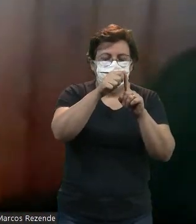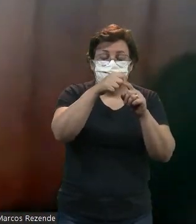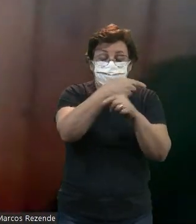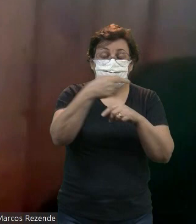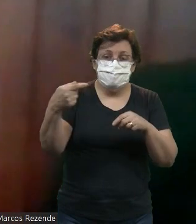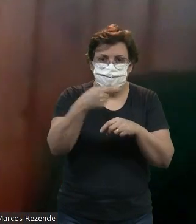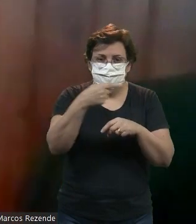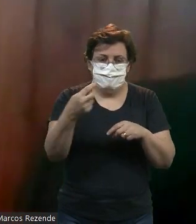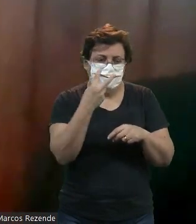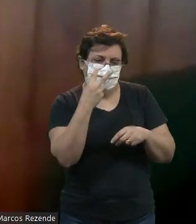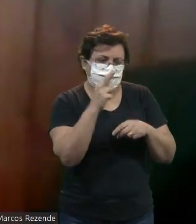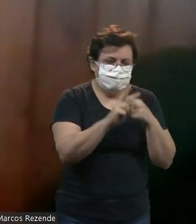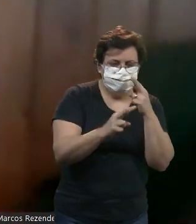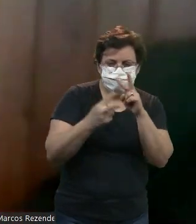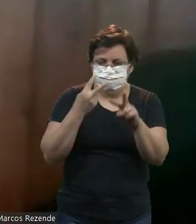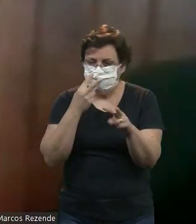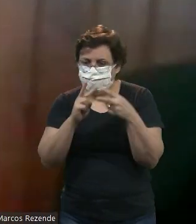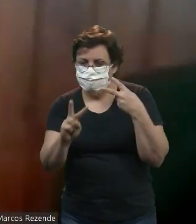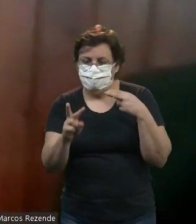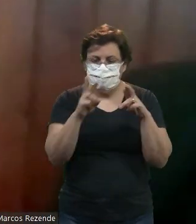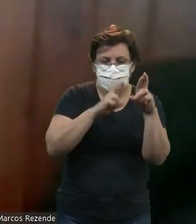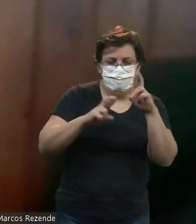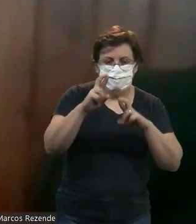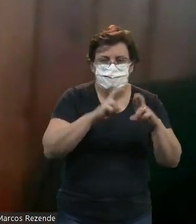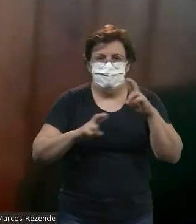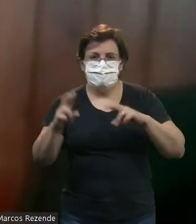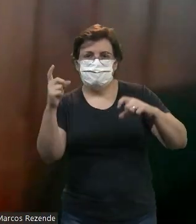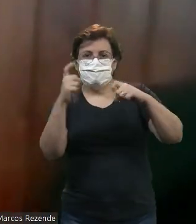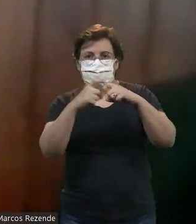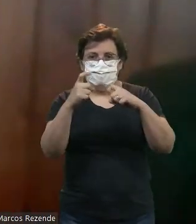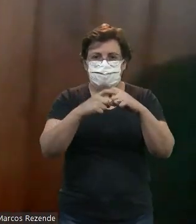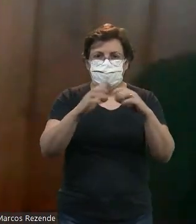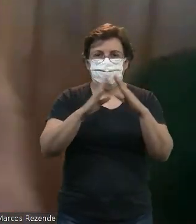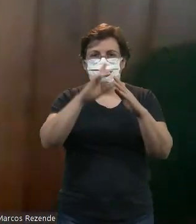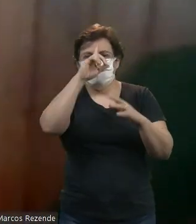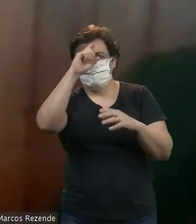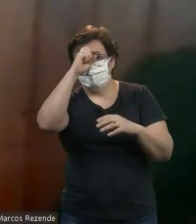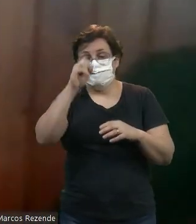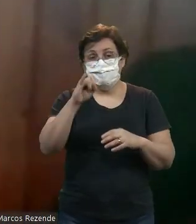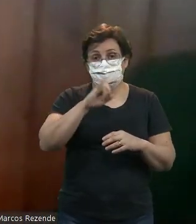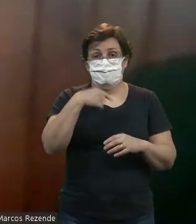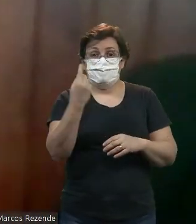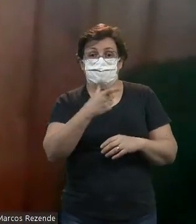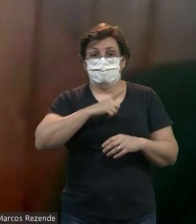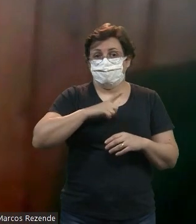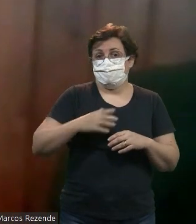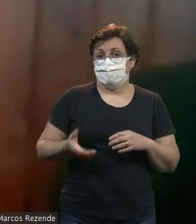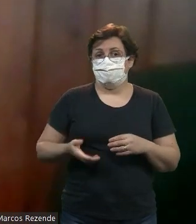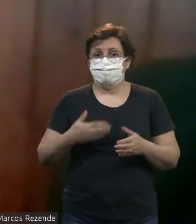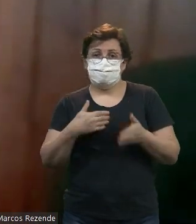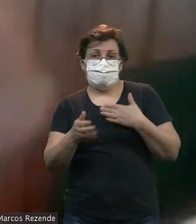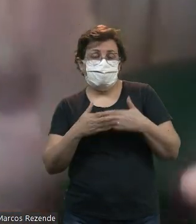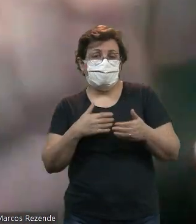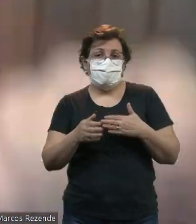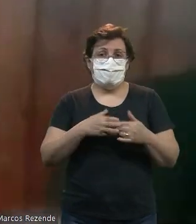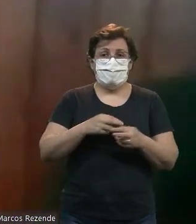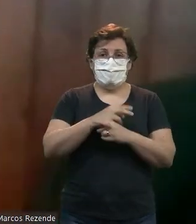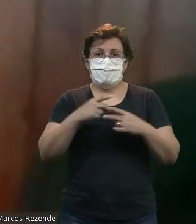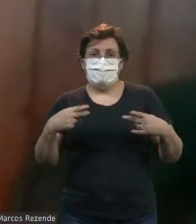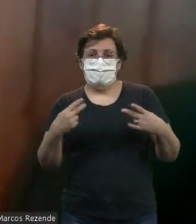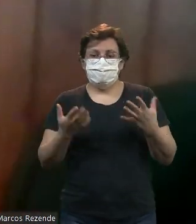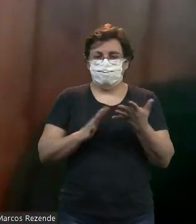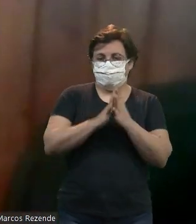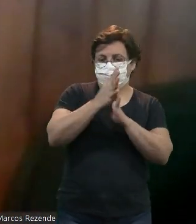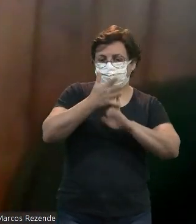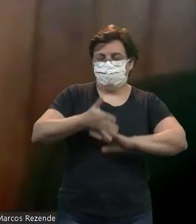pela vigilância epidemiológica, pelos médicos, pelos hospitais. Se nós tivermos aí qualquer perspectiva de